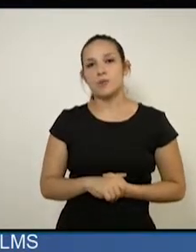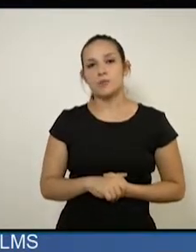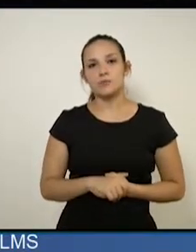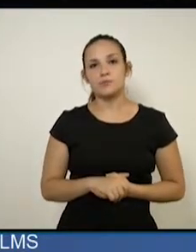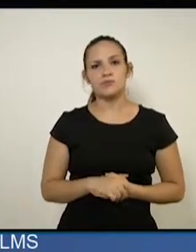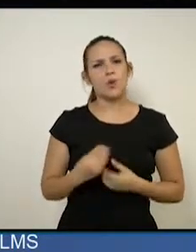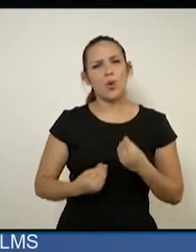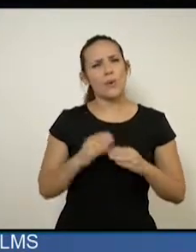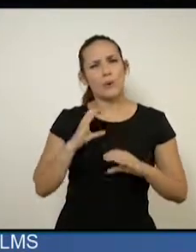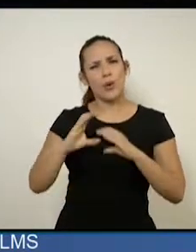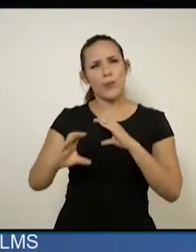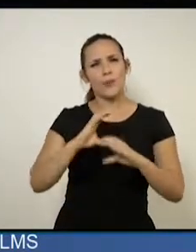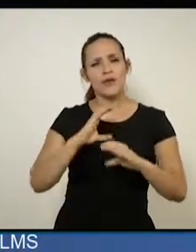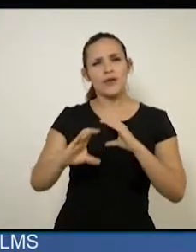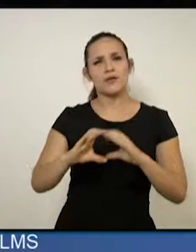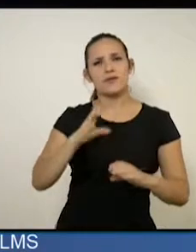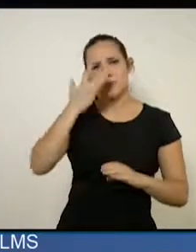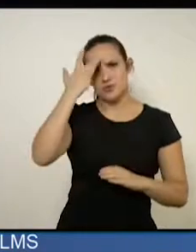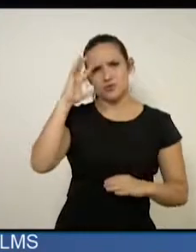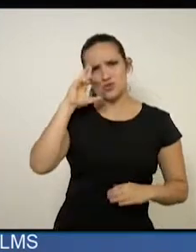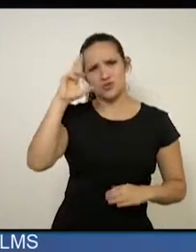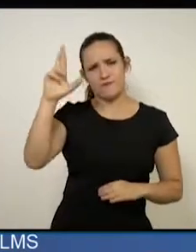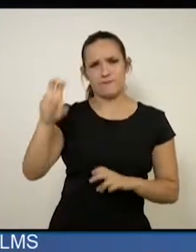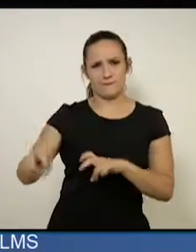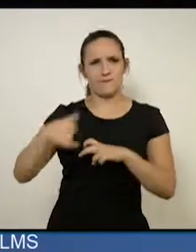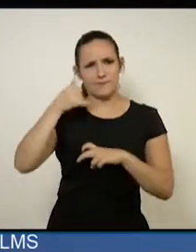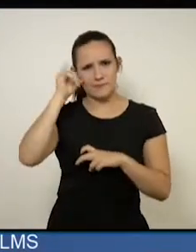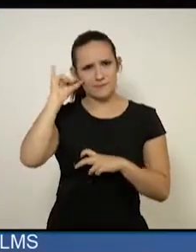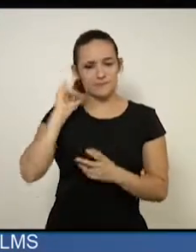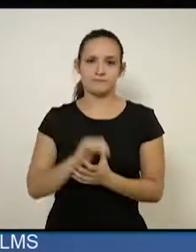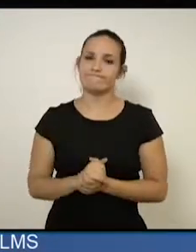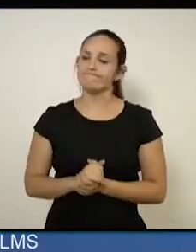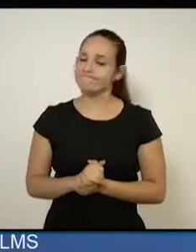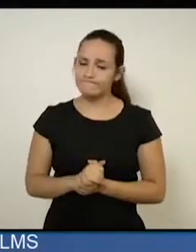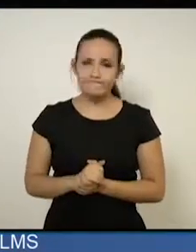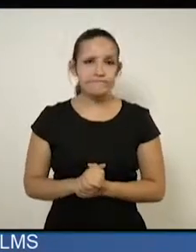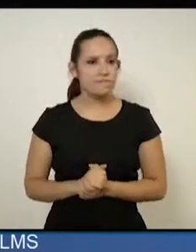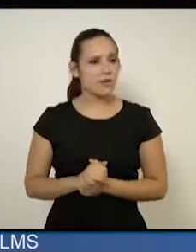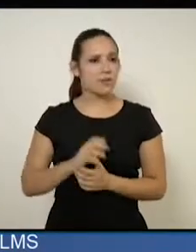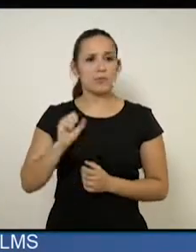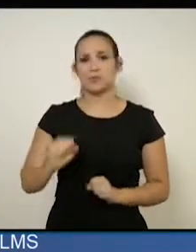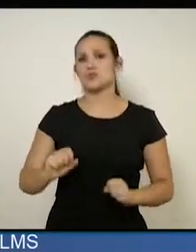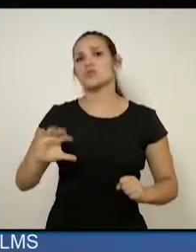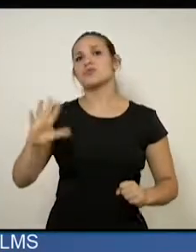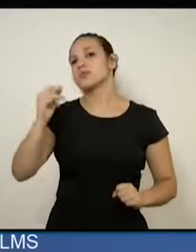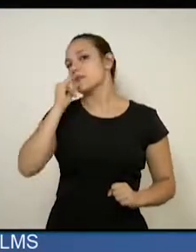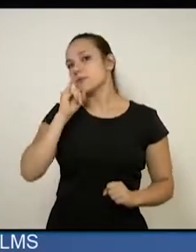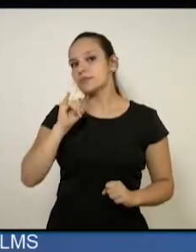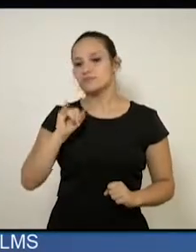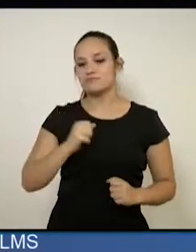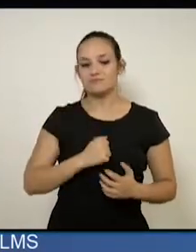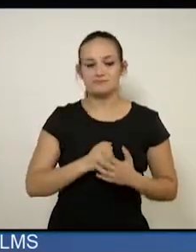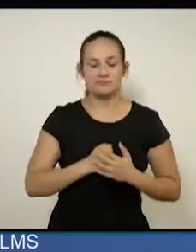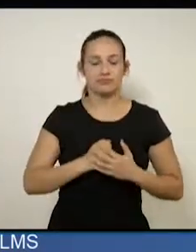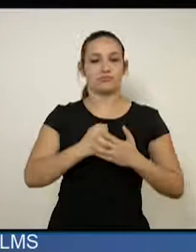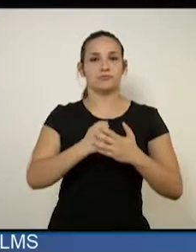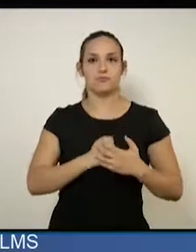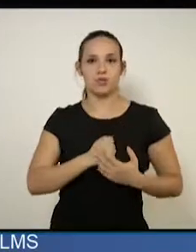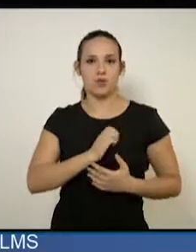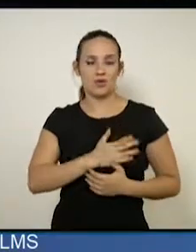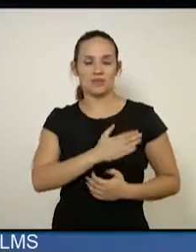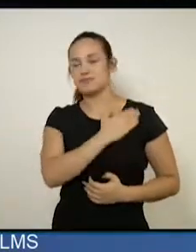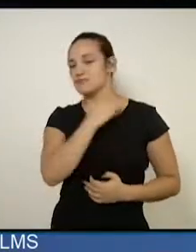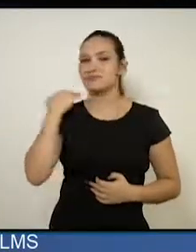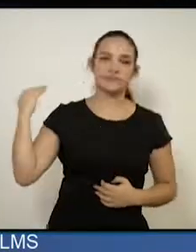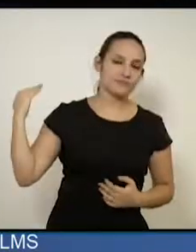fazer a comunicação e, nesse sentido, pode sofrer traumas em relação à saúde, num caso de um infarto, por exemplo. Eu não sou médico, quem é médico aqui é